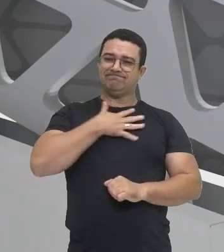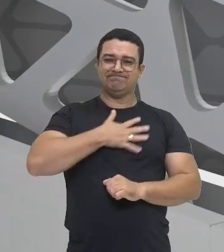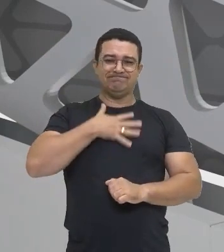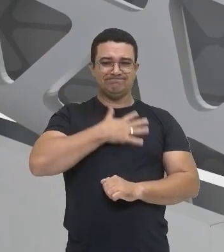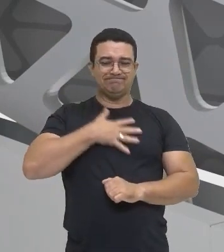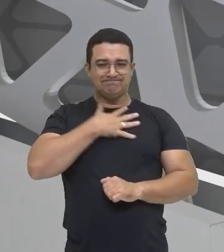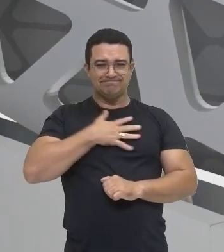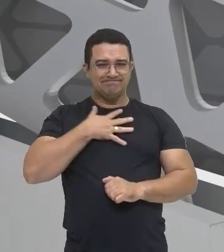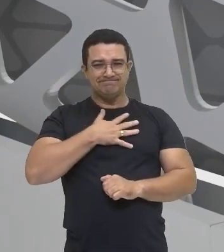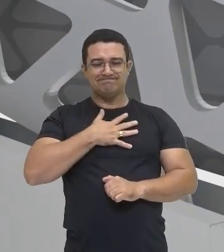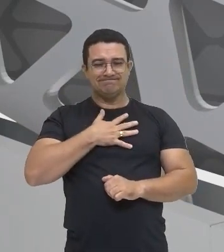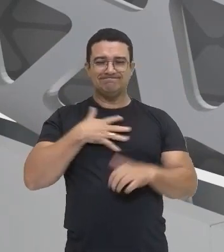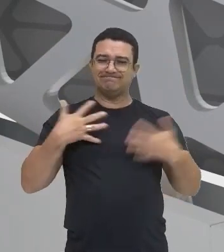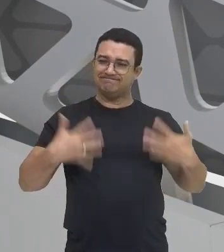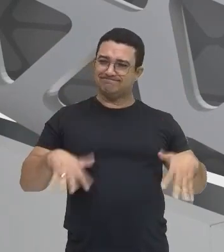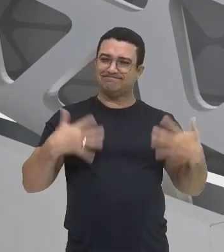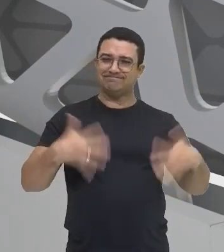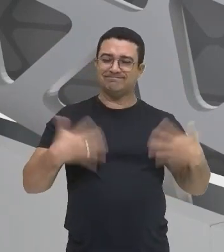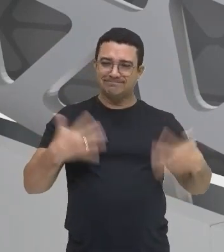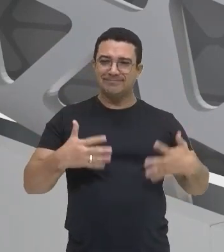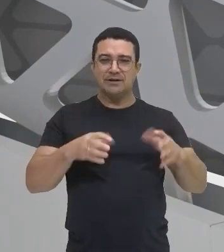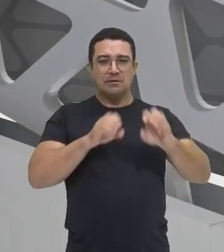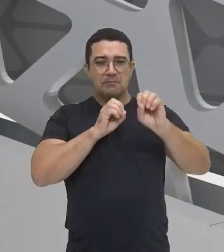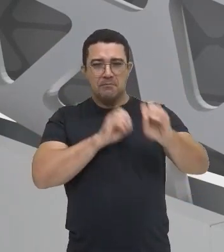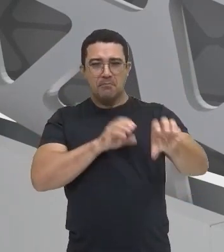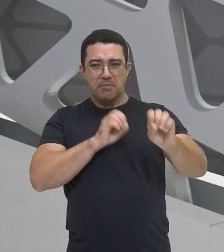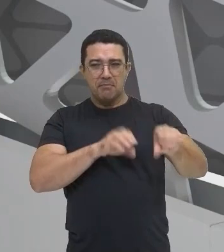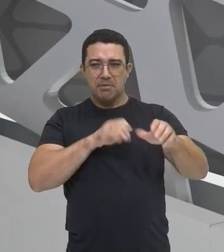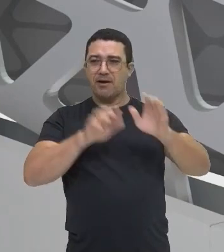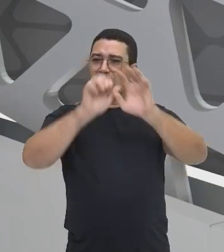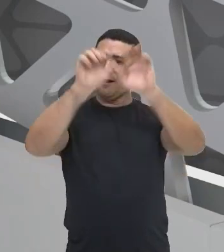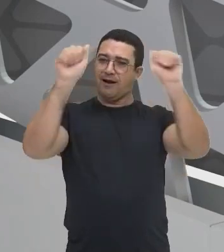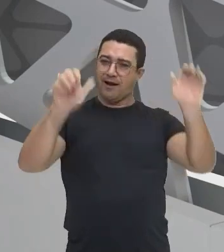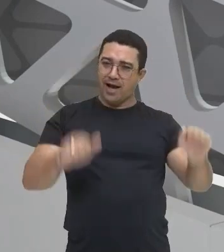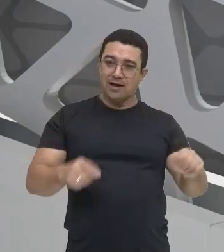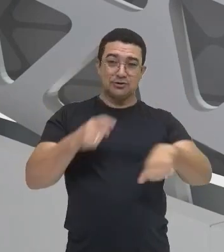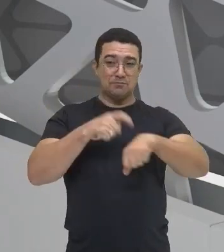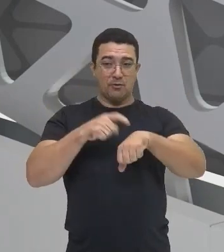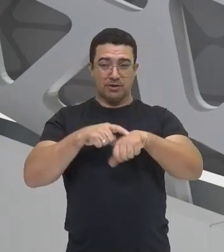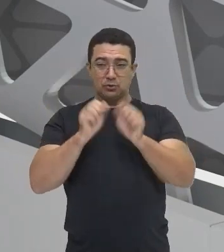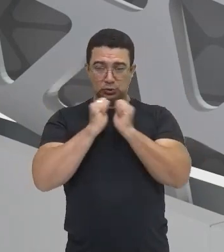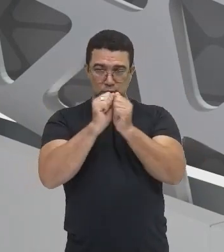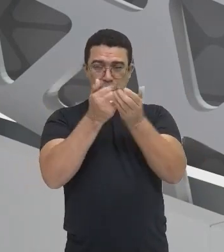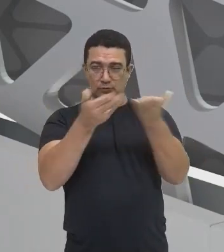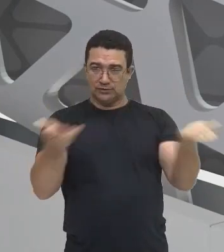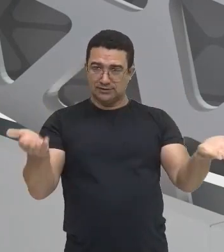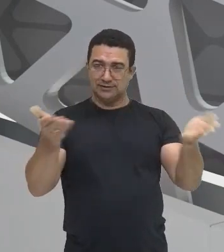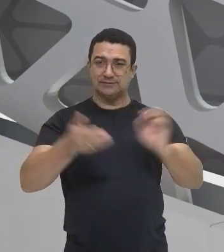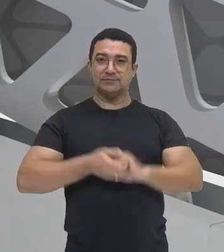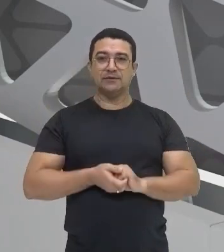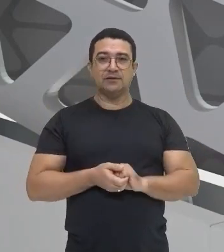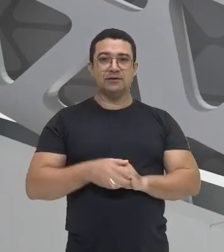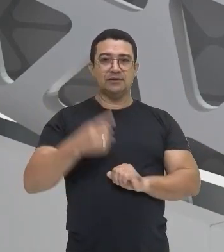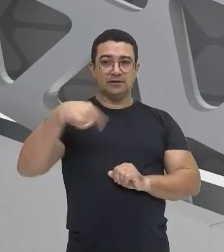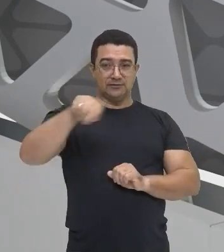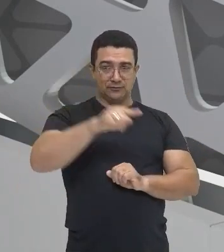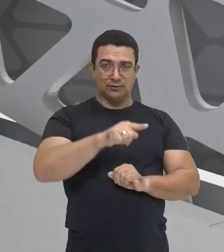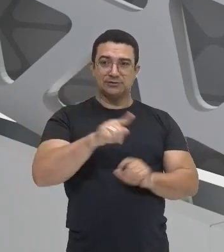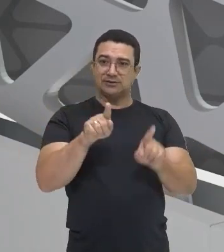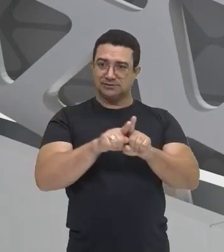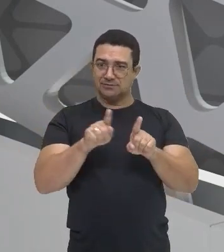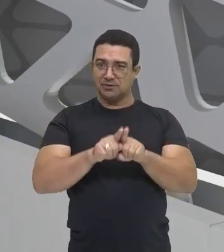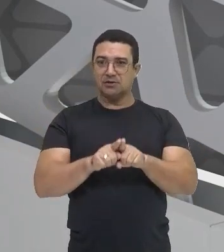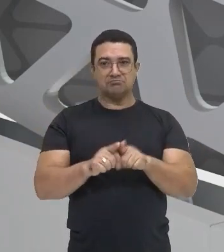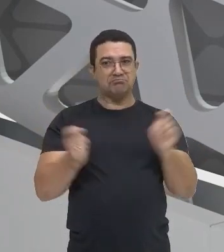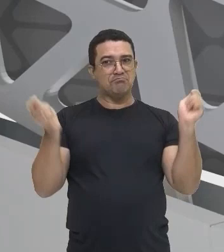enorme dividir a arte com vocês, dividir esses momentos com vocês. E fiquem com a mensagem que vocês podem